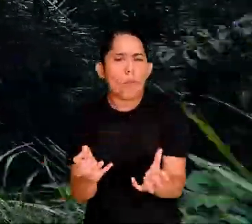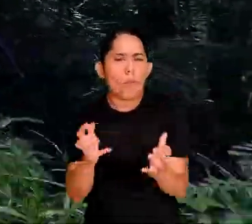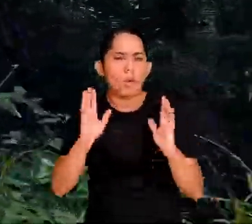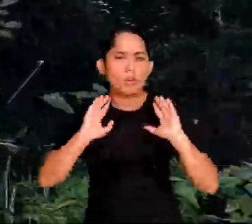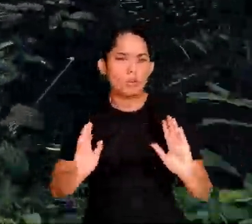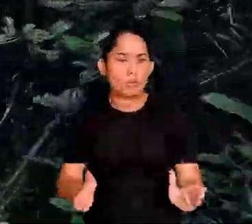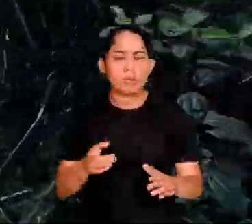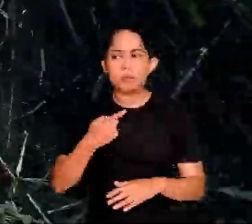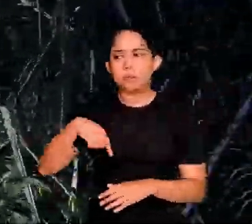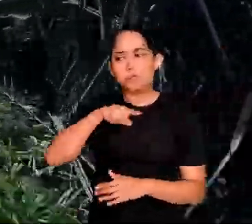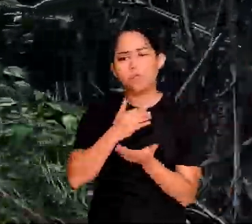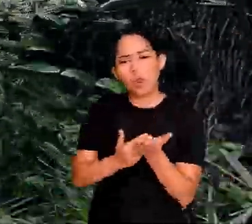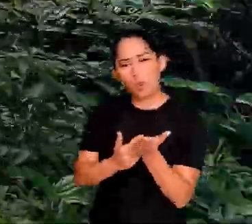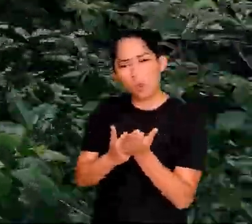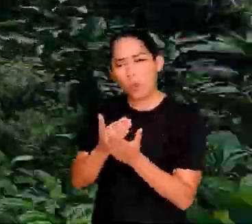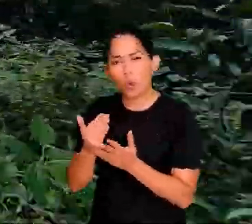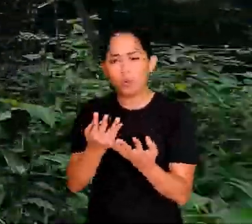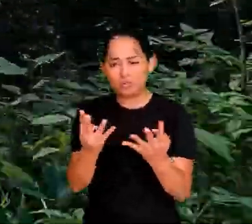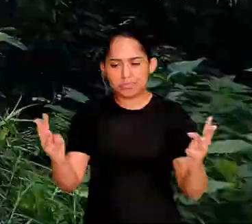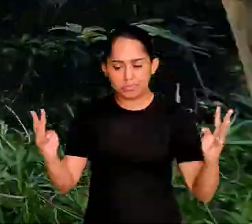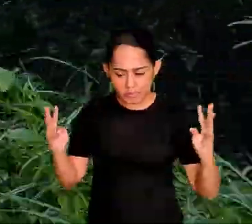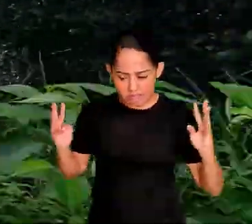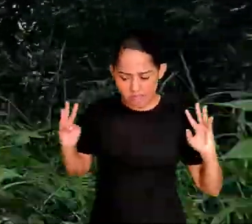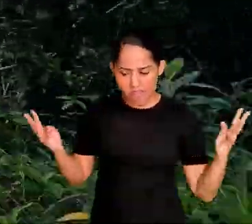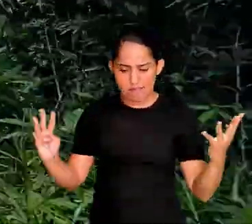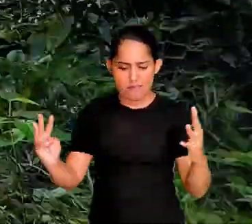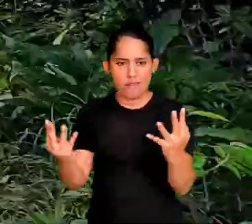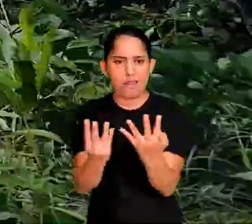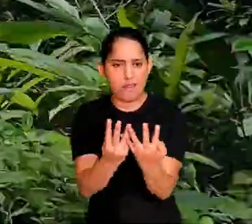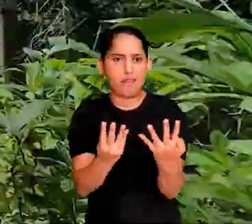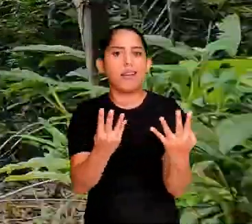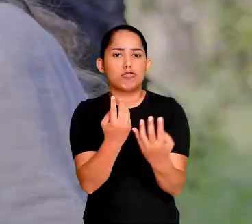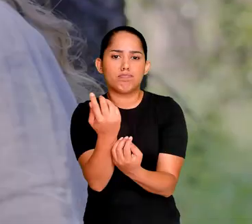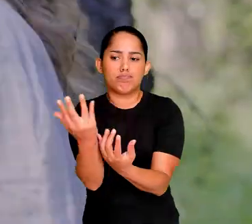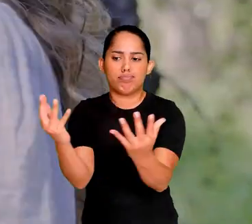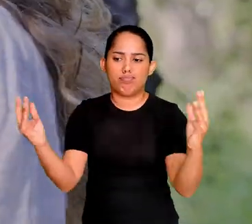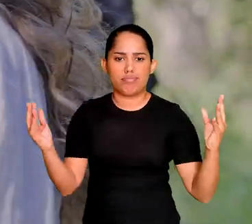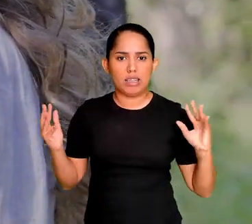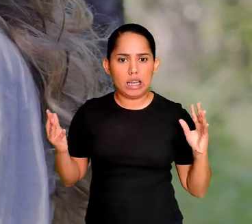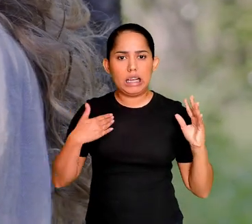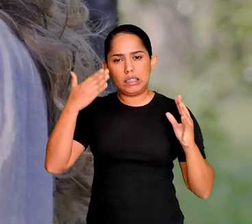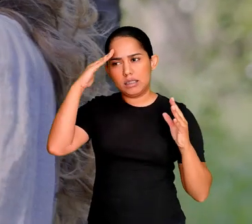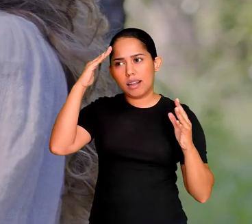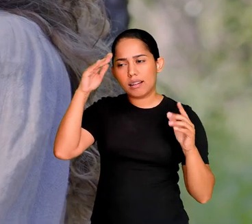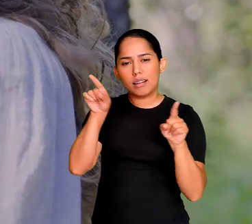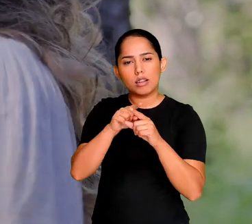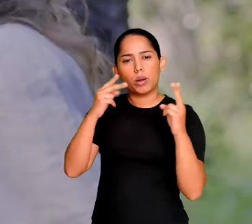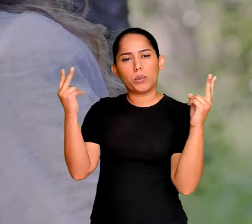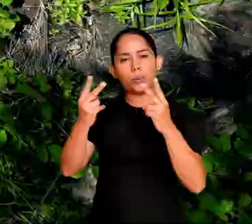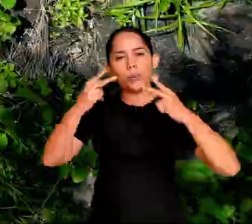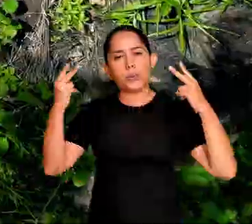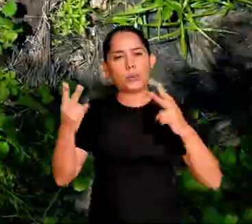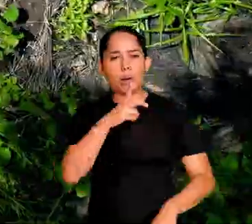bem exaurido. Então a gente começou primeiro com uma cerca viva para delimitar o espaço, entender os ventos, as